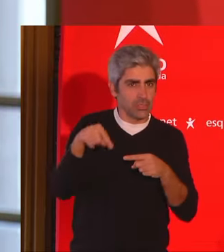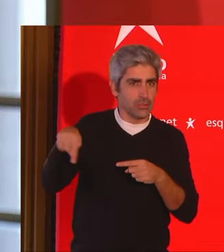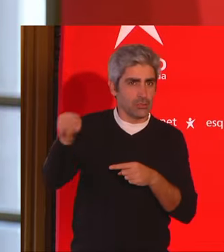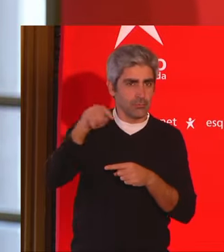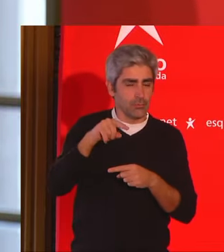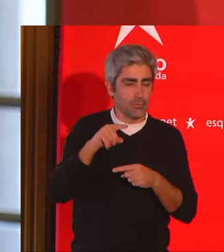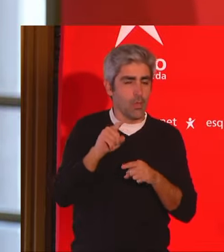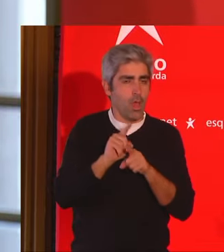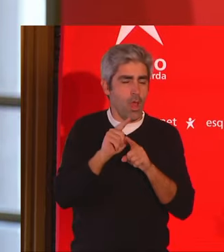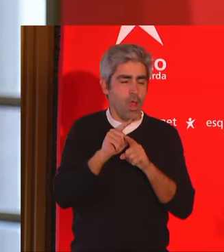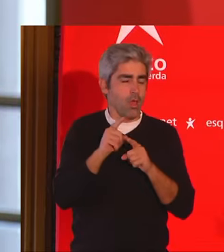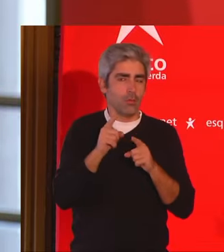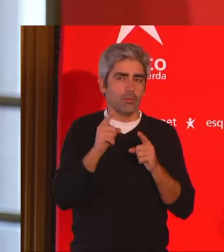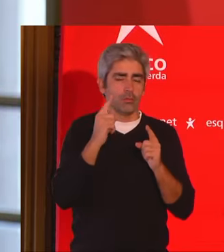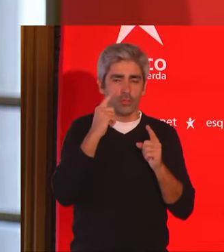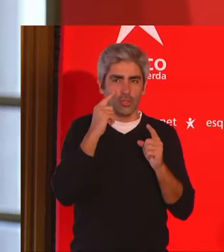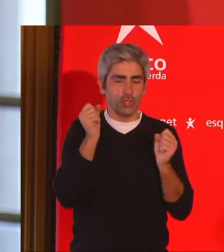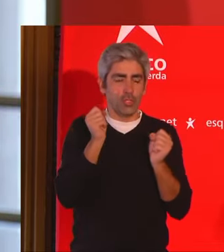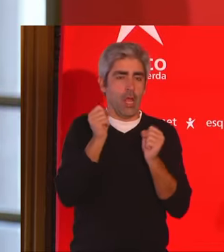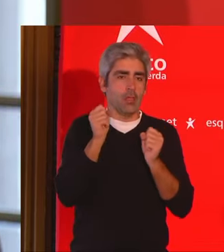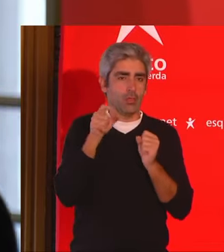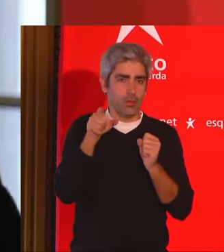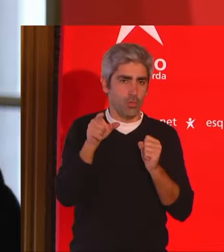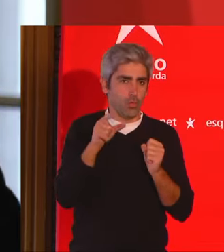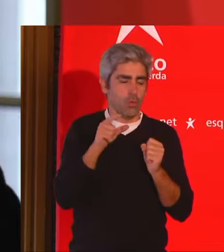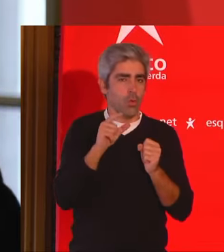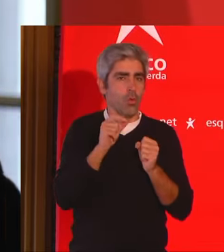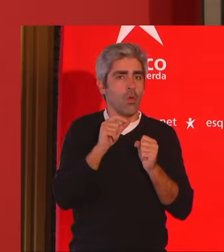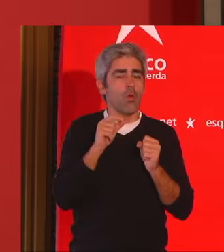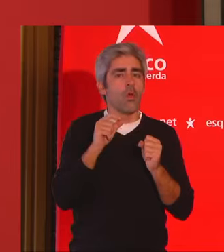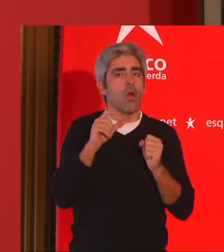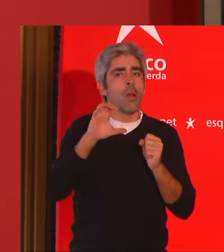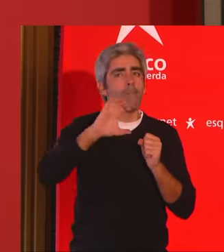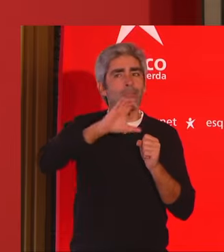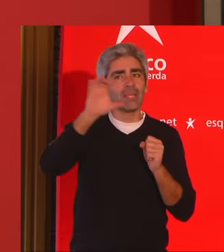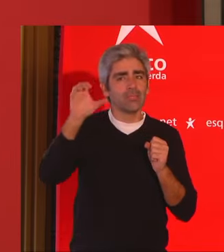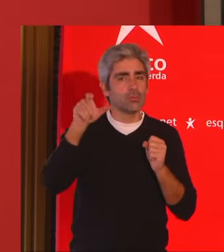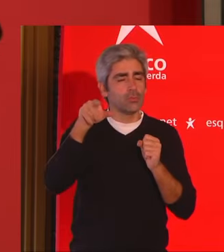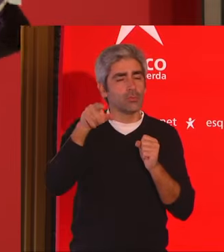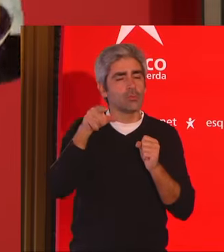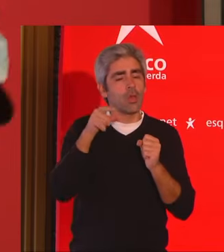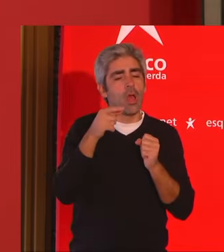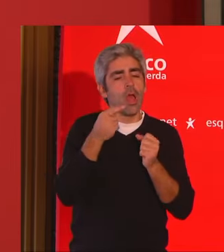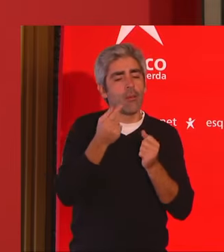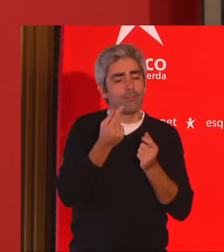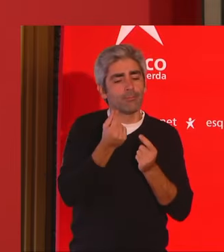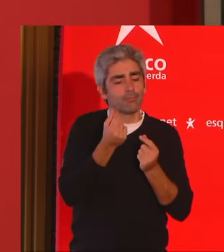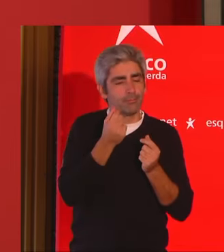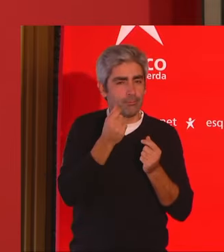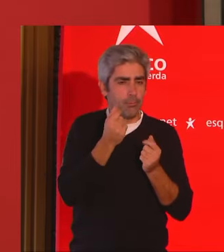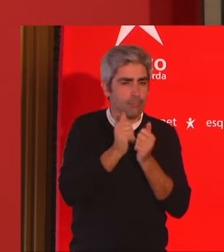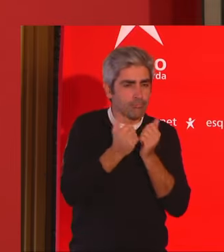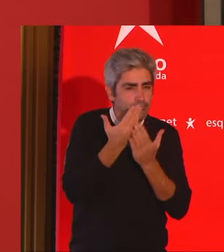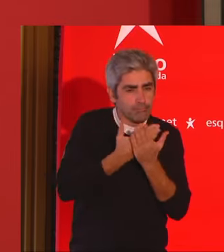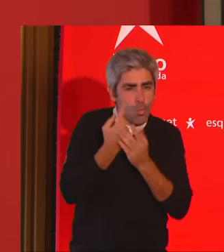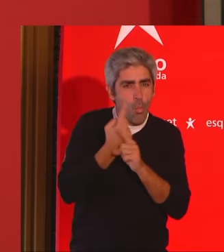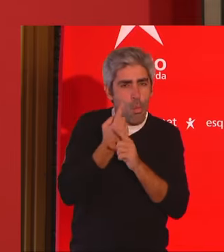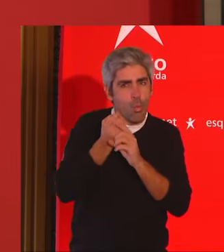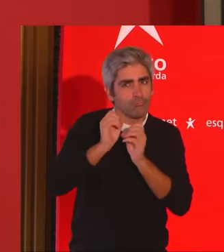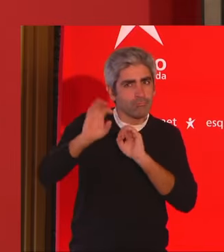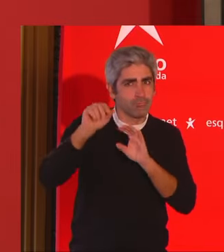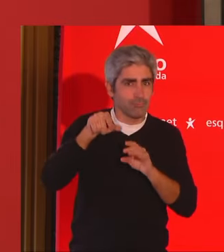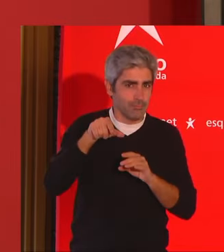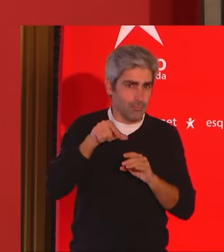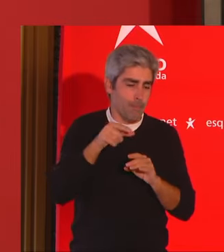chamados escândalo Paradise Papers, que foi um dos que nós, na sucessão, que vai continuar, obviamente, o último é só os